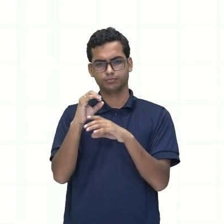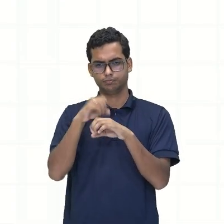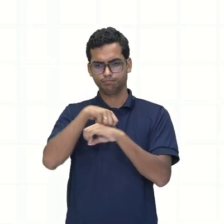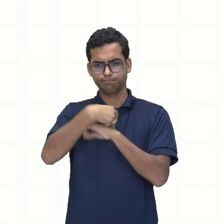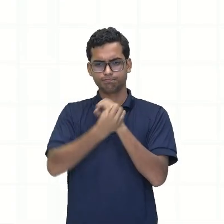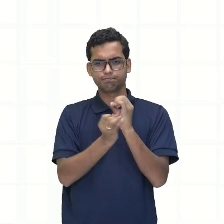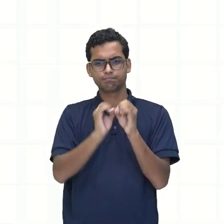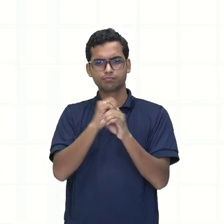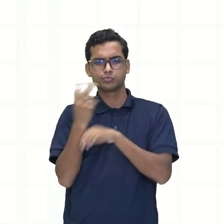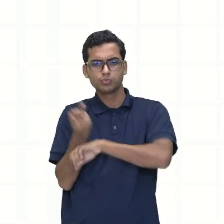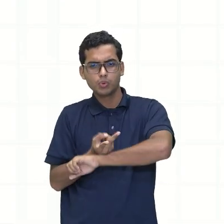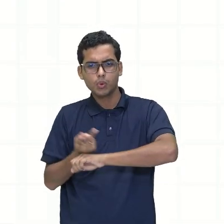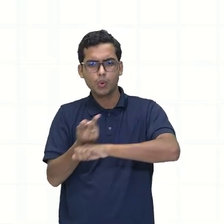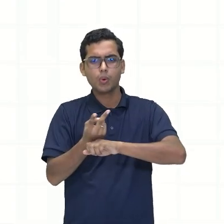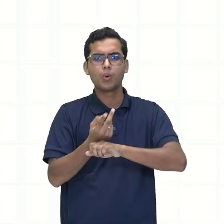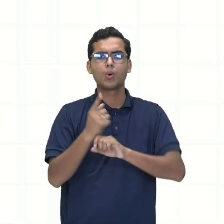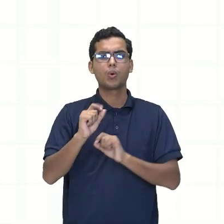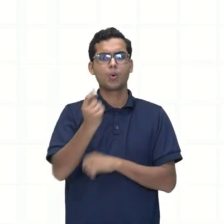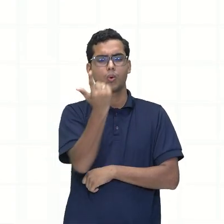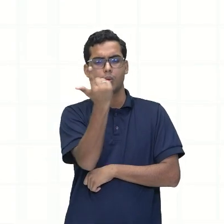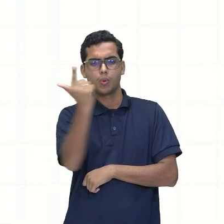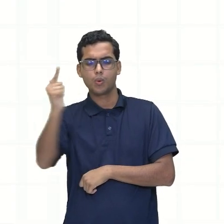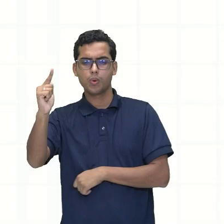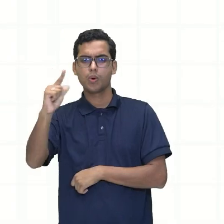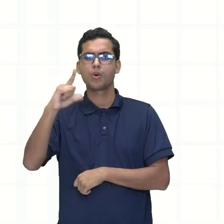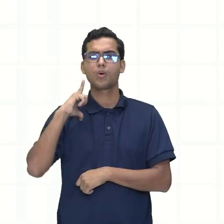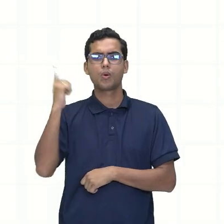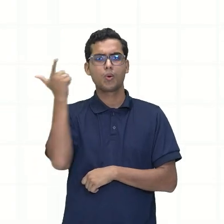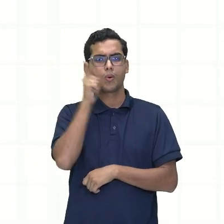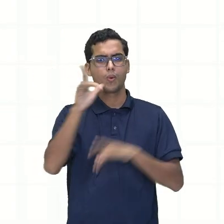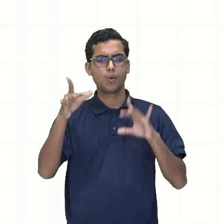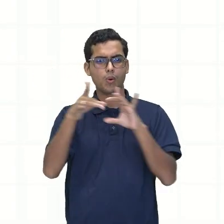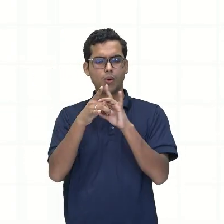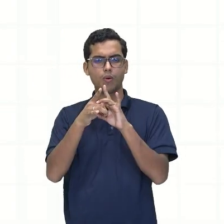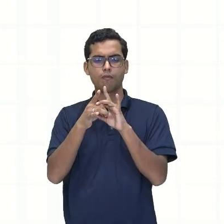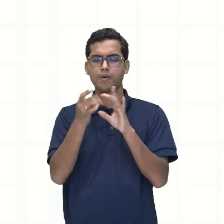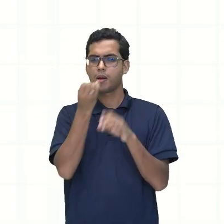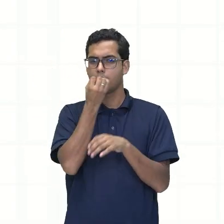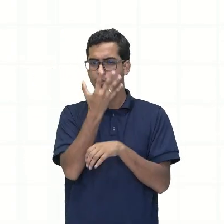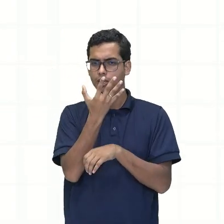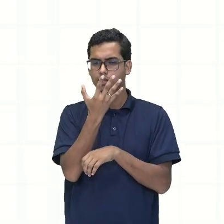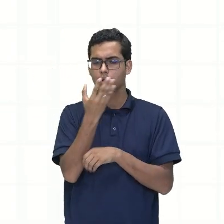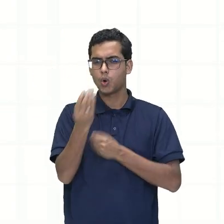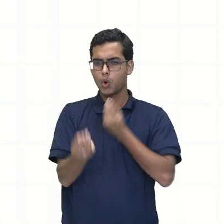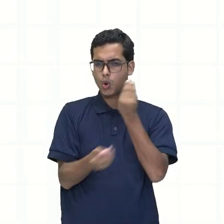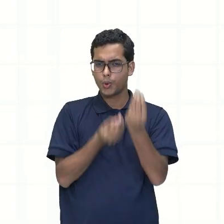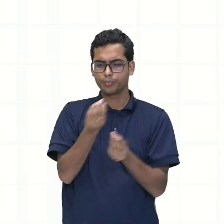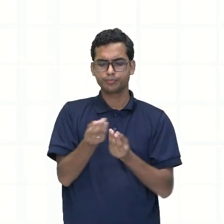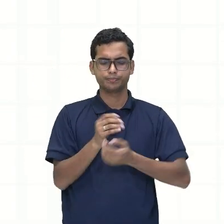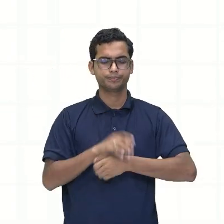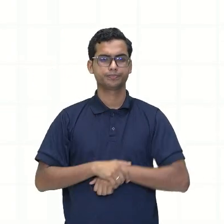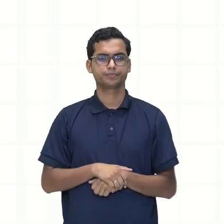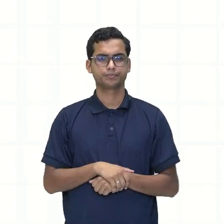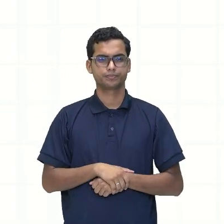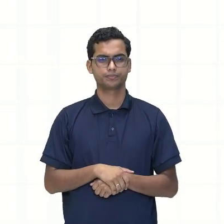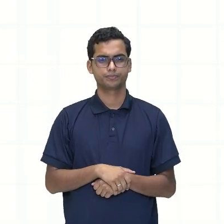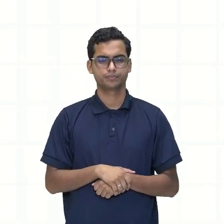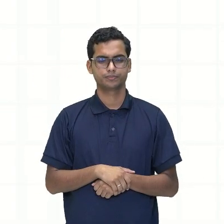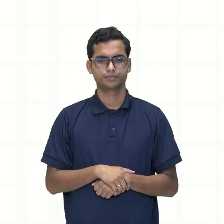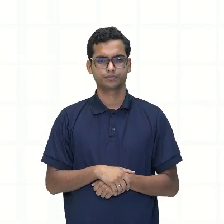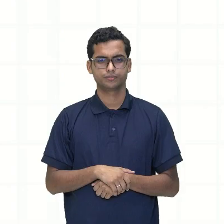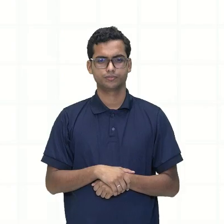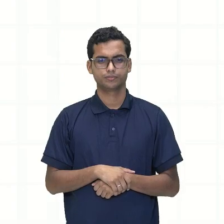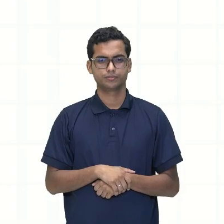ela procura logo outra para se tornar estável. Então, em seguida, une-se com